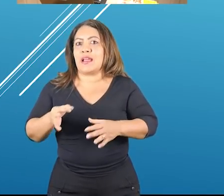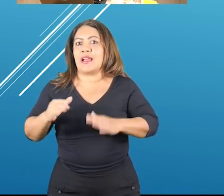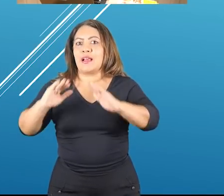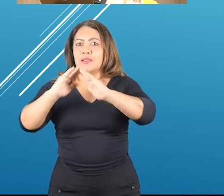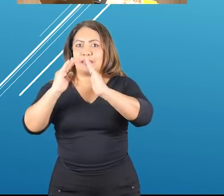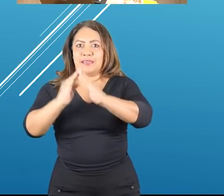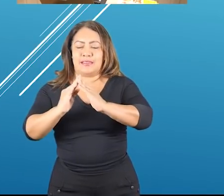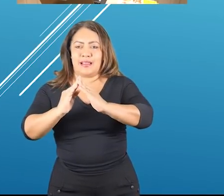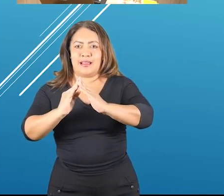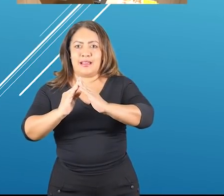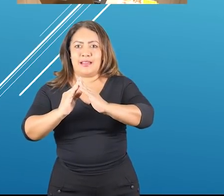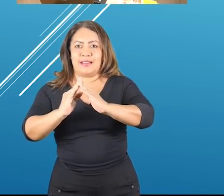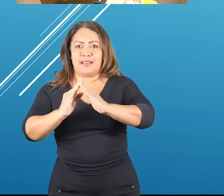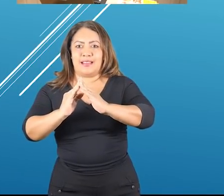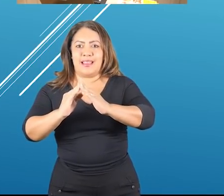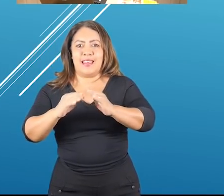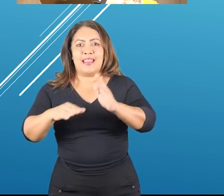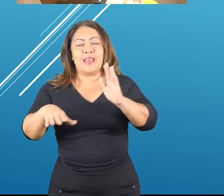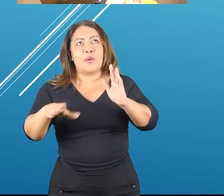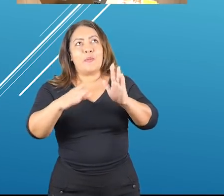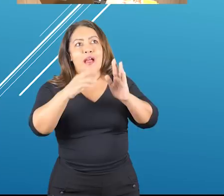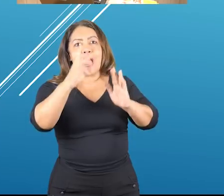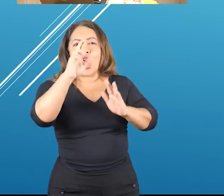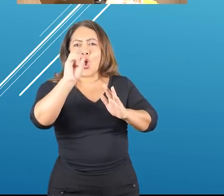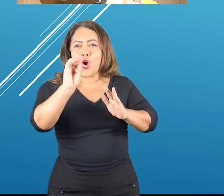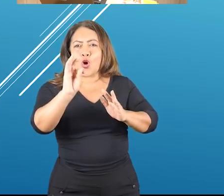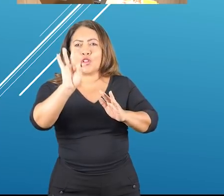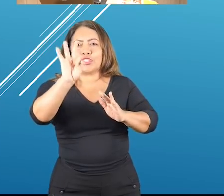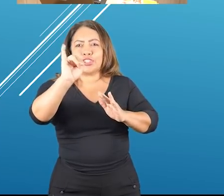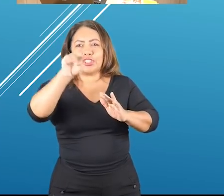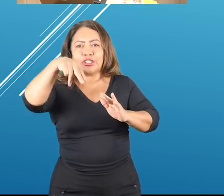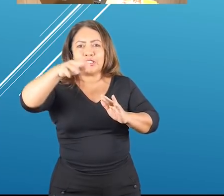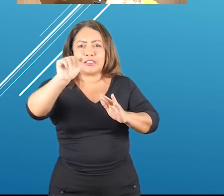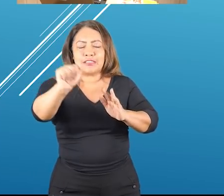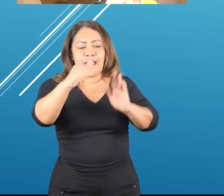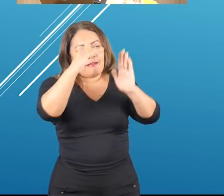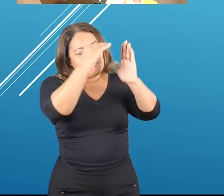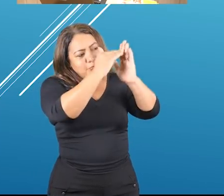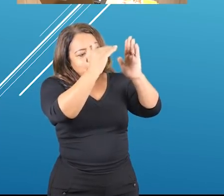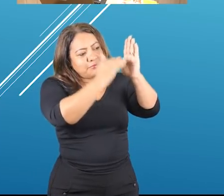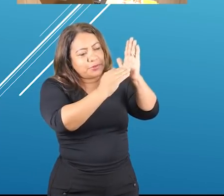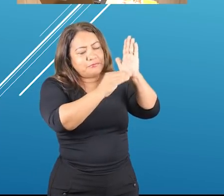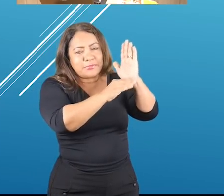mostrar como é que as crianças podem se organizar internamente com uma rotina elaborada